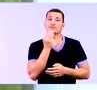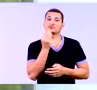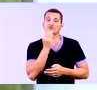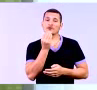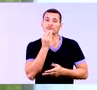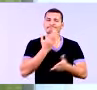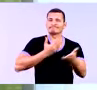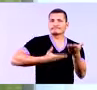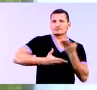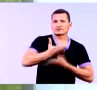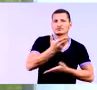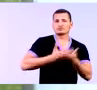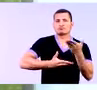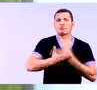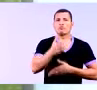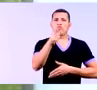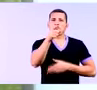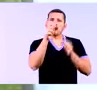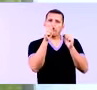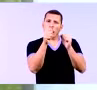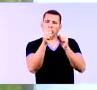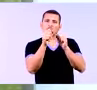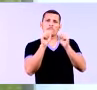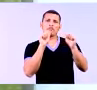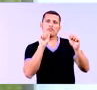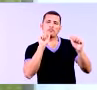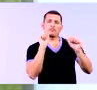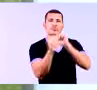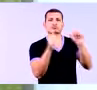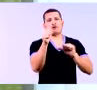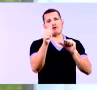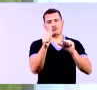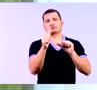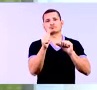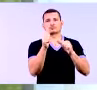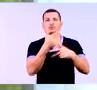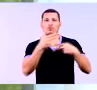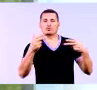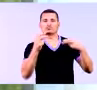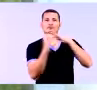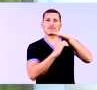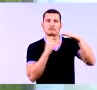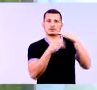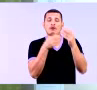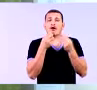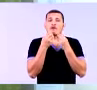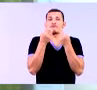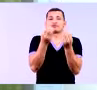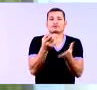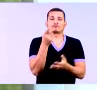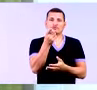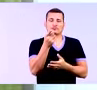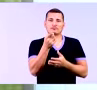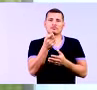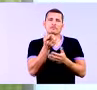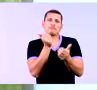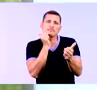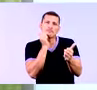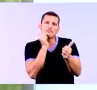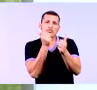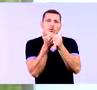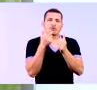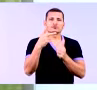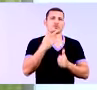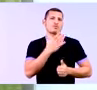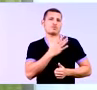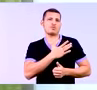ao ponto de mudar o produto que a empresa está oferecendo para você, colocando ele mais próximo do seu gosto,